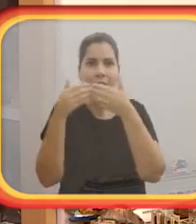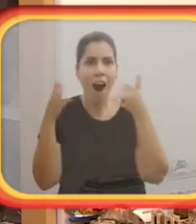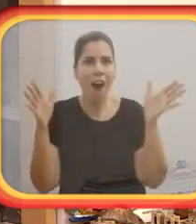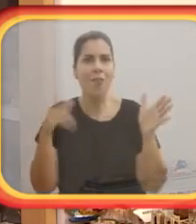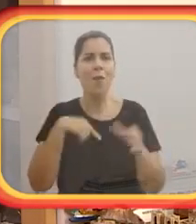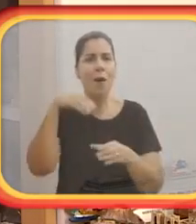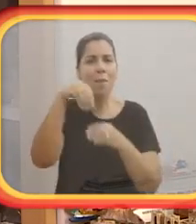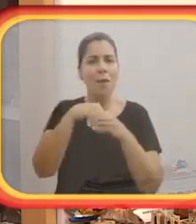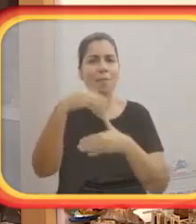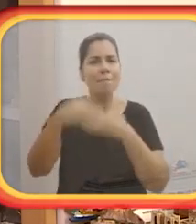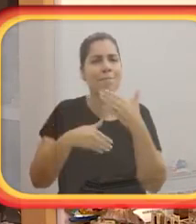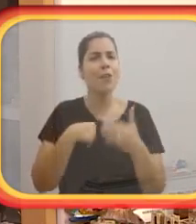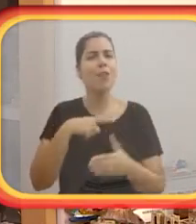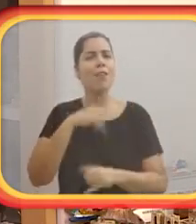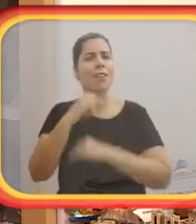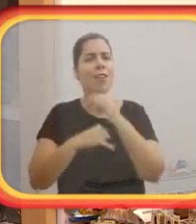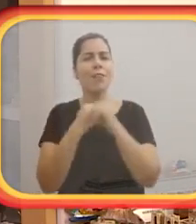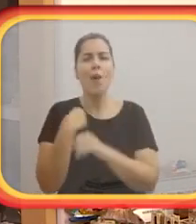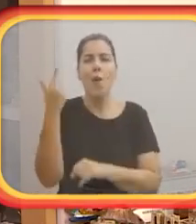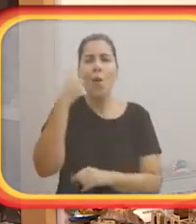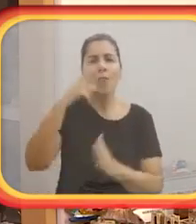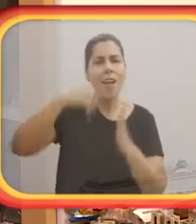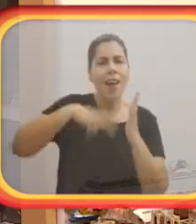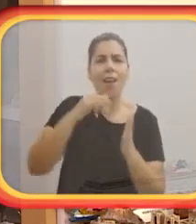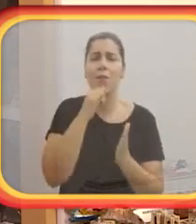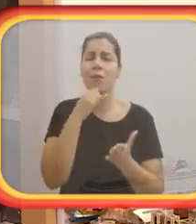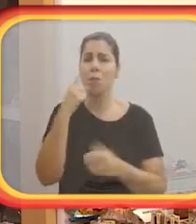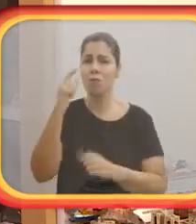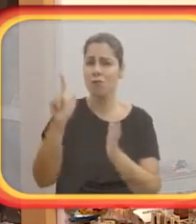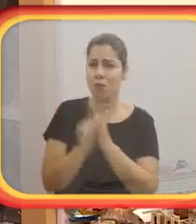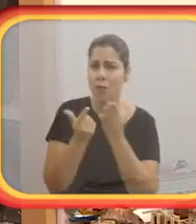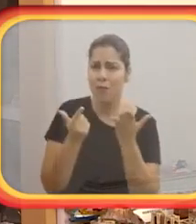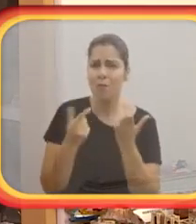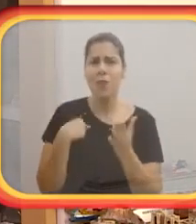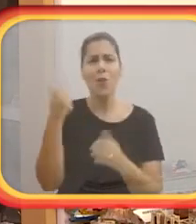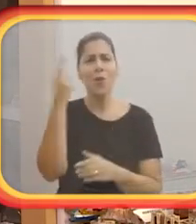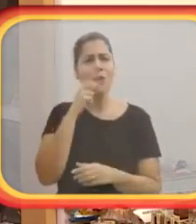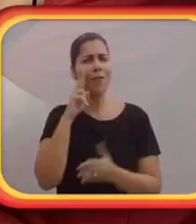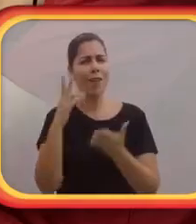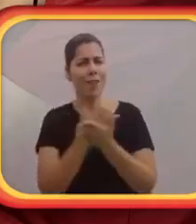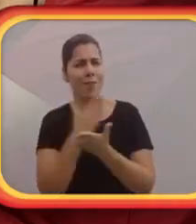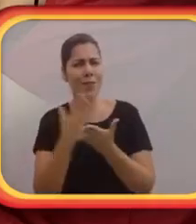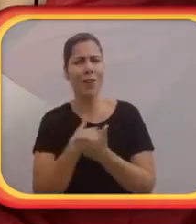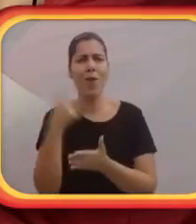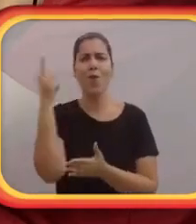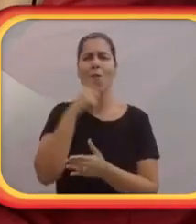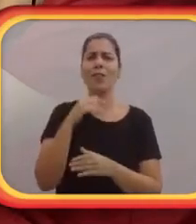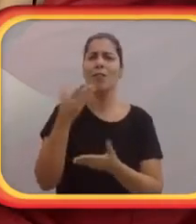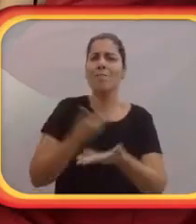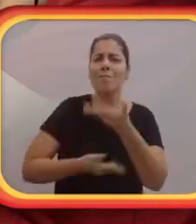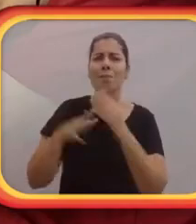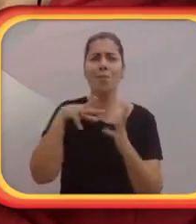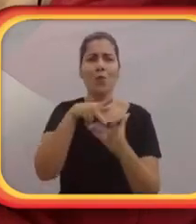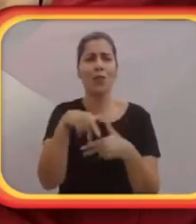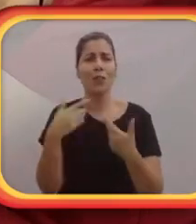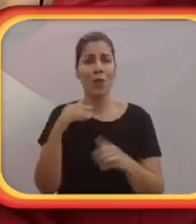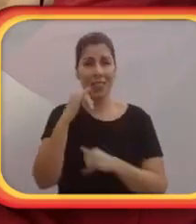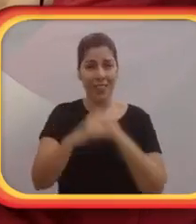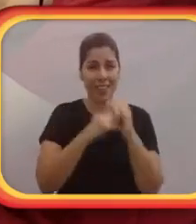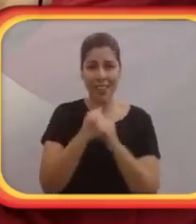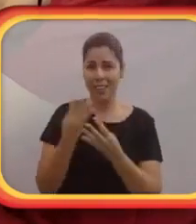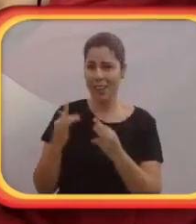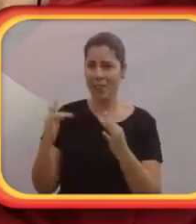E a internet me abriu essa porta. A partir do momento que eu tive a internet, eu consegui ler, por exemplo, um jornal. Eu consegui ver uma revista. Eu consegui